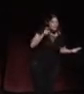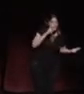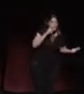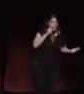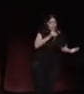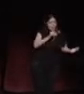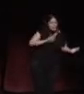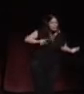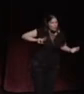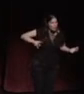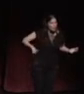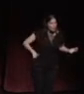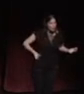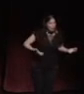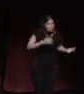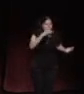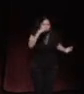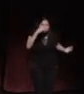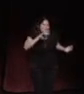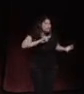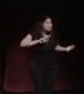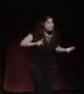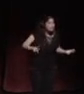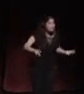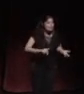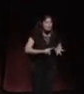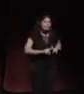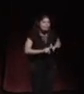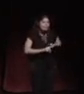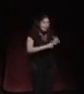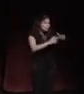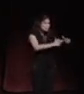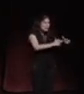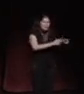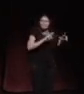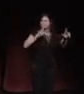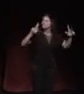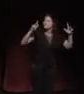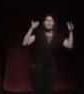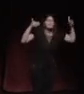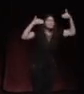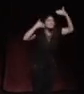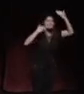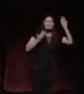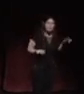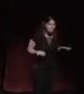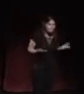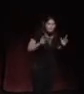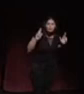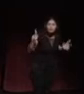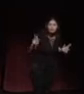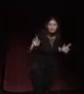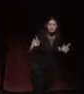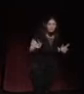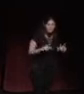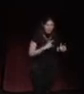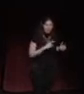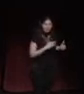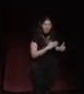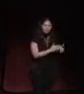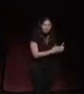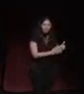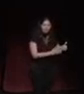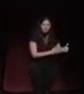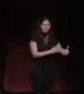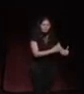ações de cuidado, outros cheiros, outro espaço físico. Embora isto seja feito muito paulatinamente para que a criança comece